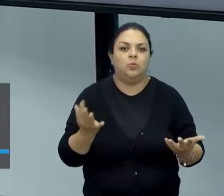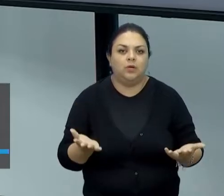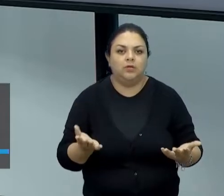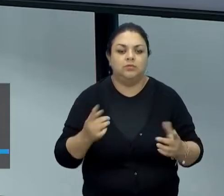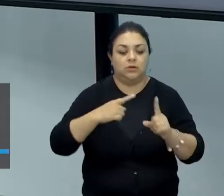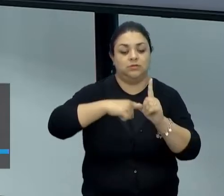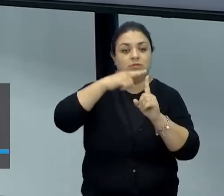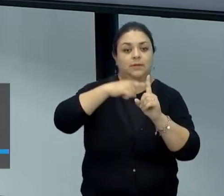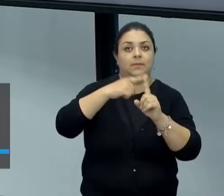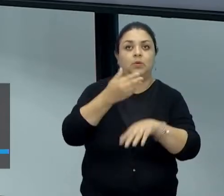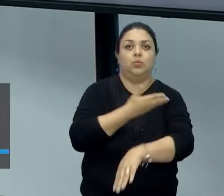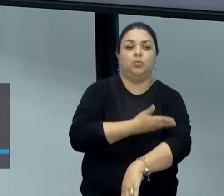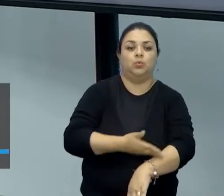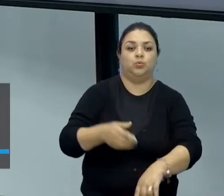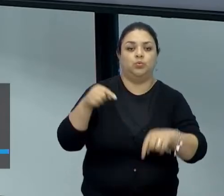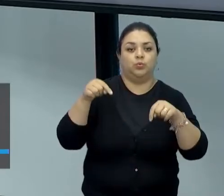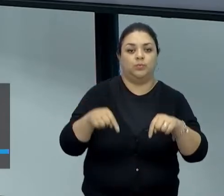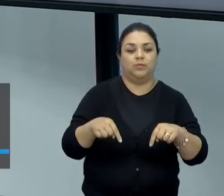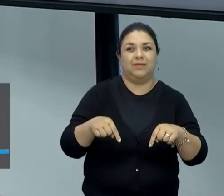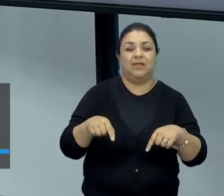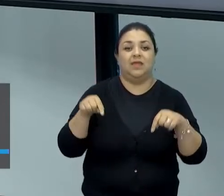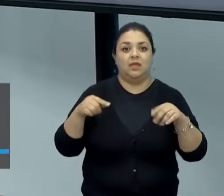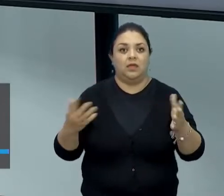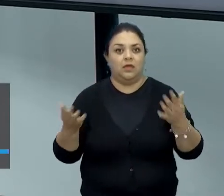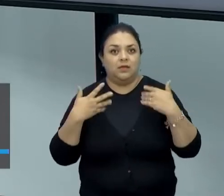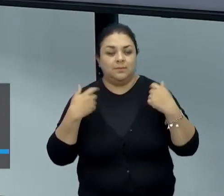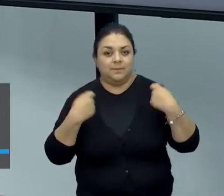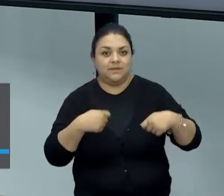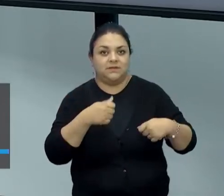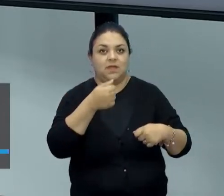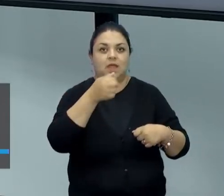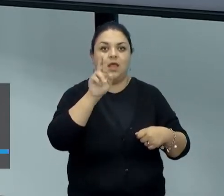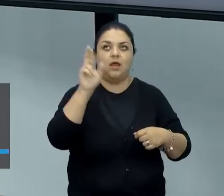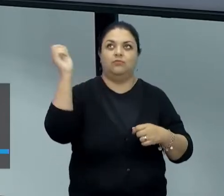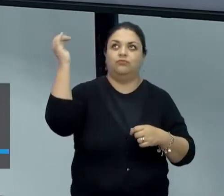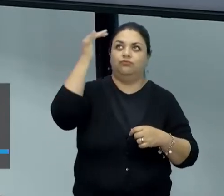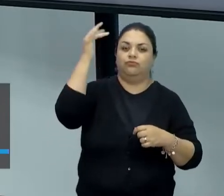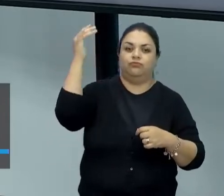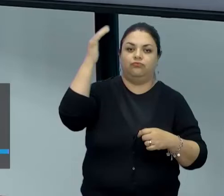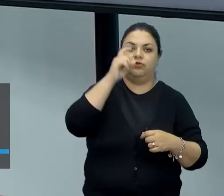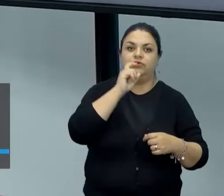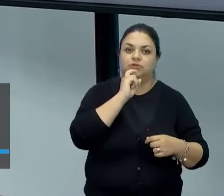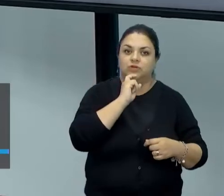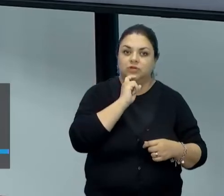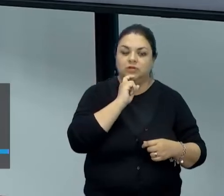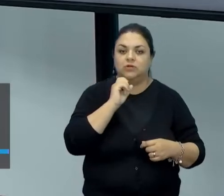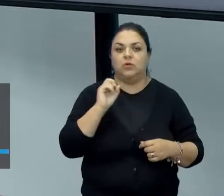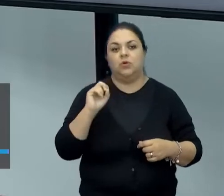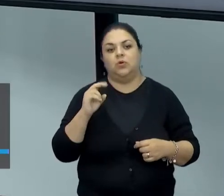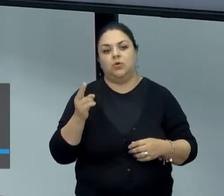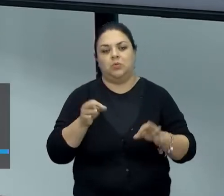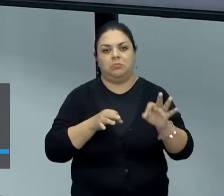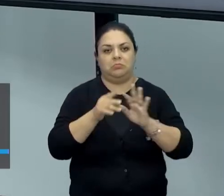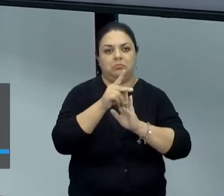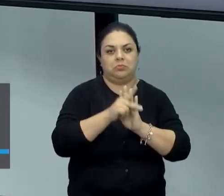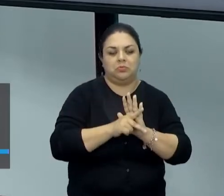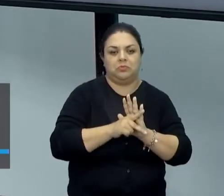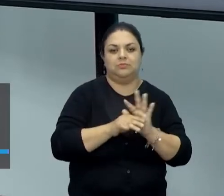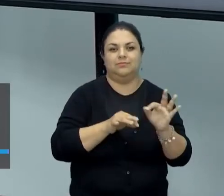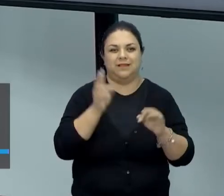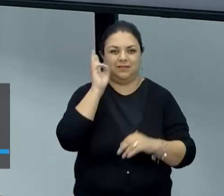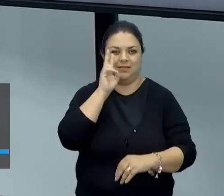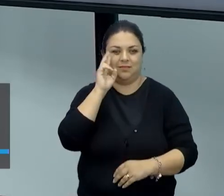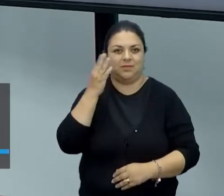vai precisar de mais ar-condicionado, menos ar-condicionado, projetar. Você lembra que nos exemplos que eu passei para